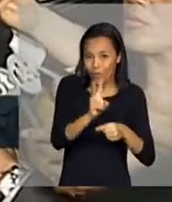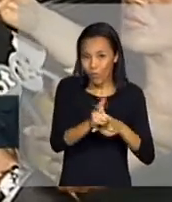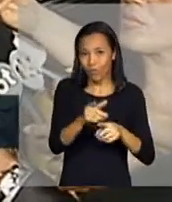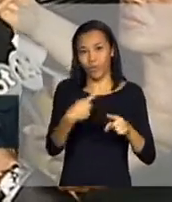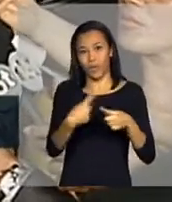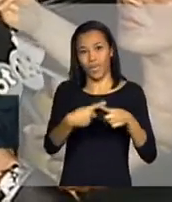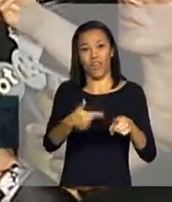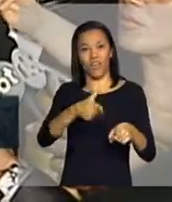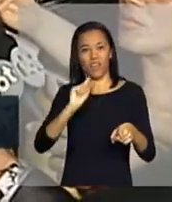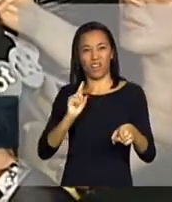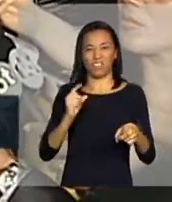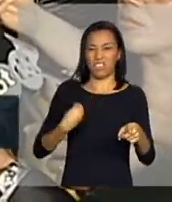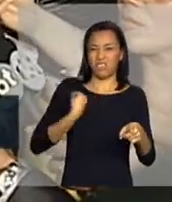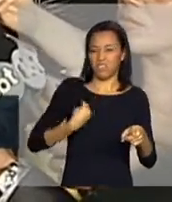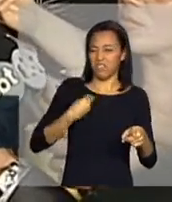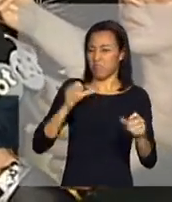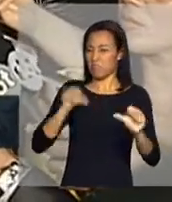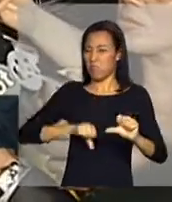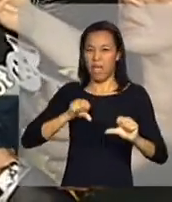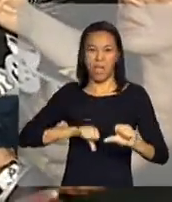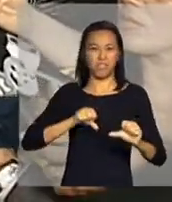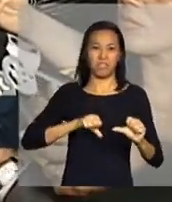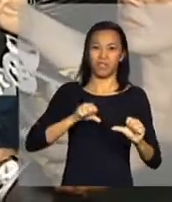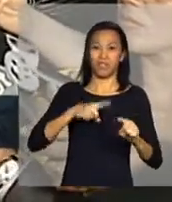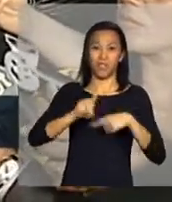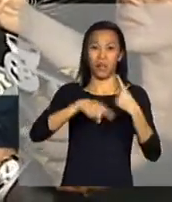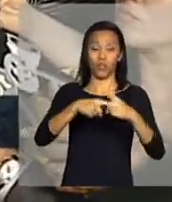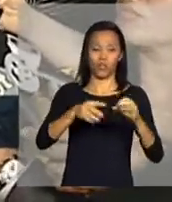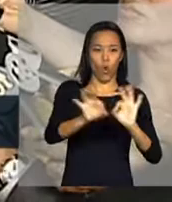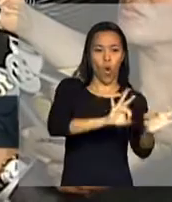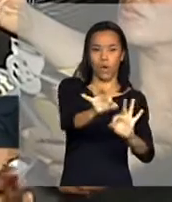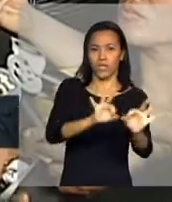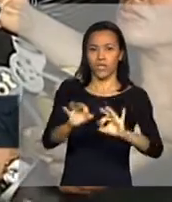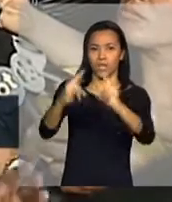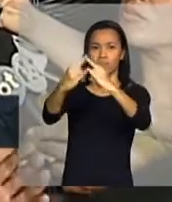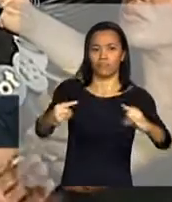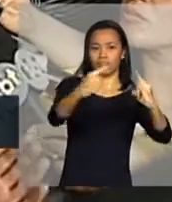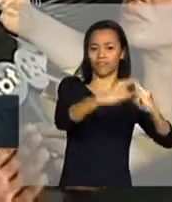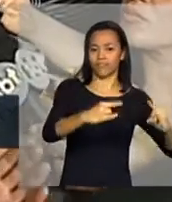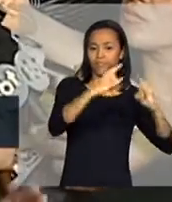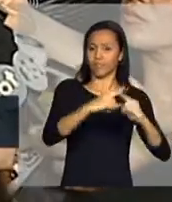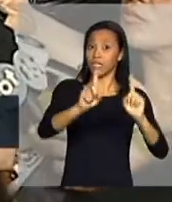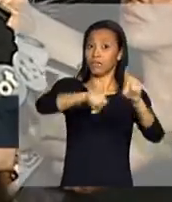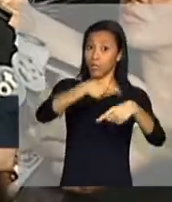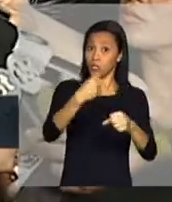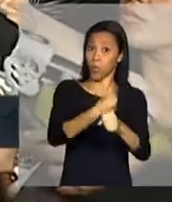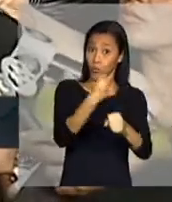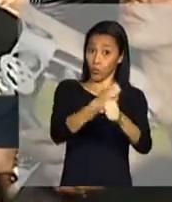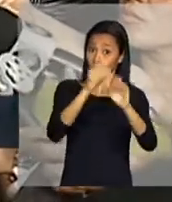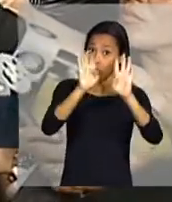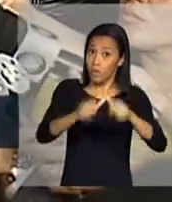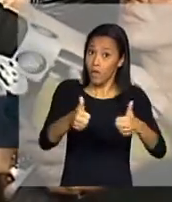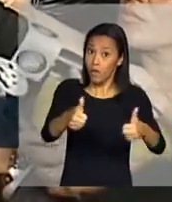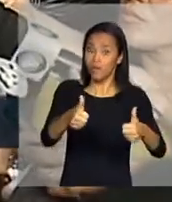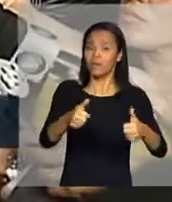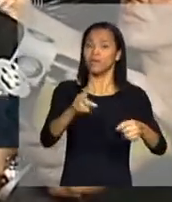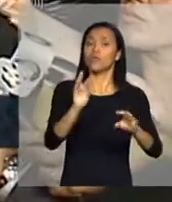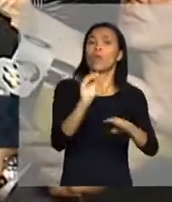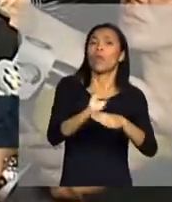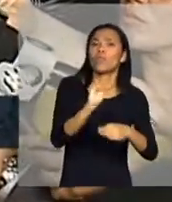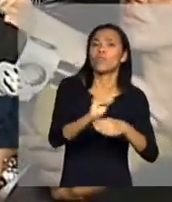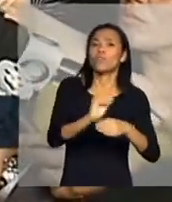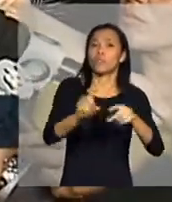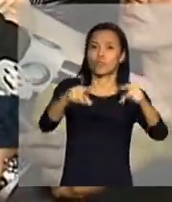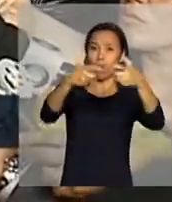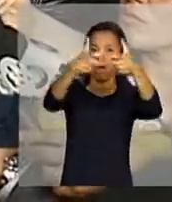situação deplorável em que estava, exatamente para que os alojamentos possam ser agora construídos de uma forma mais digna. Estão provisoriamente instalados numa